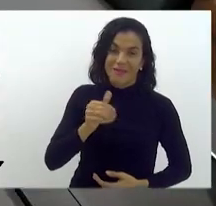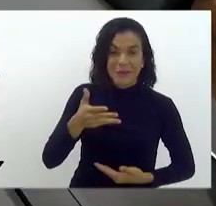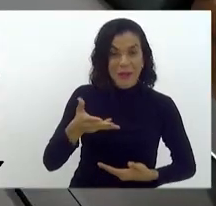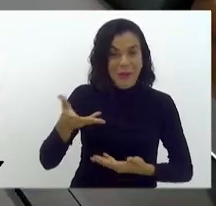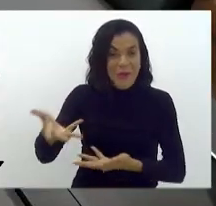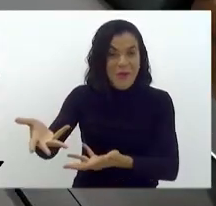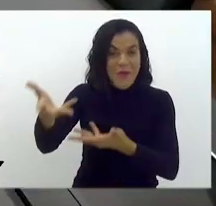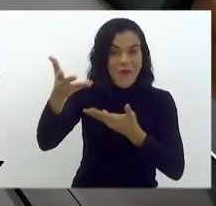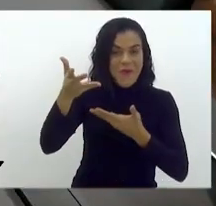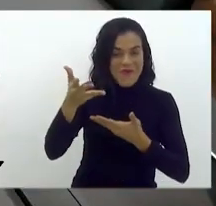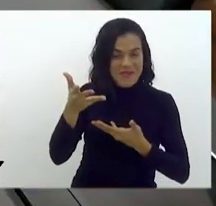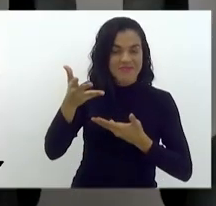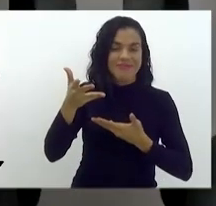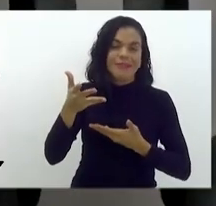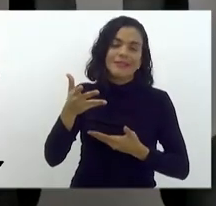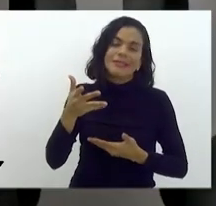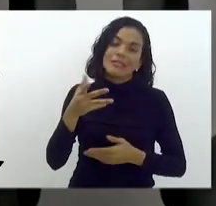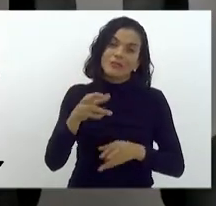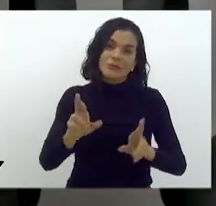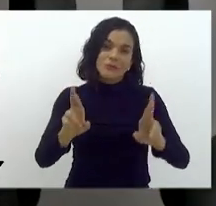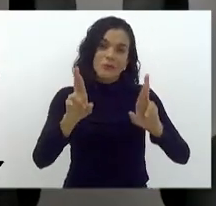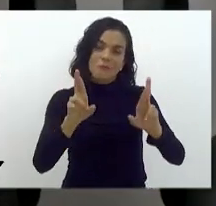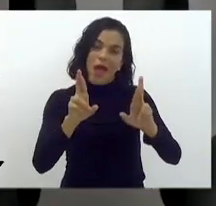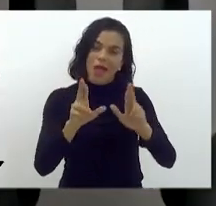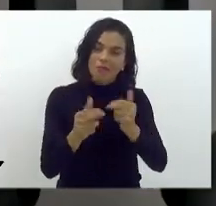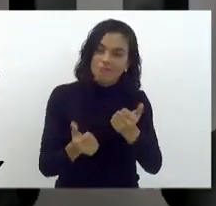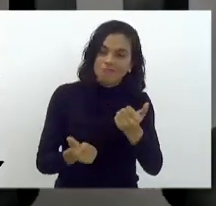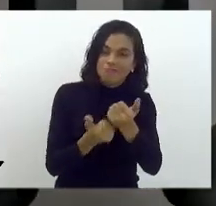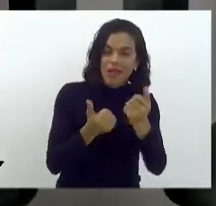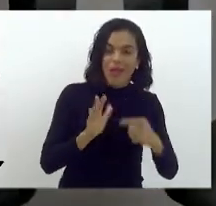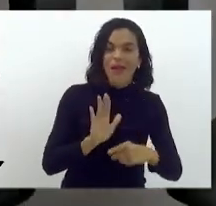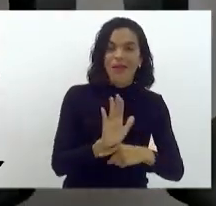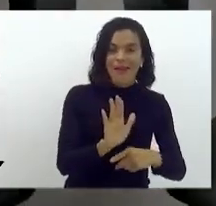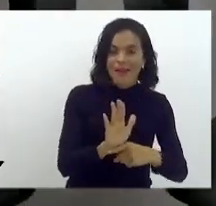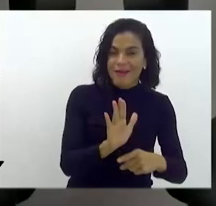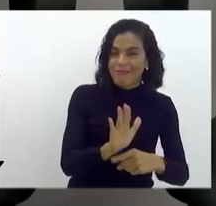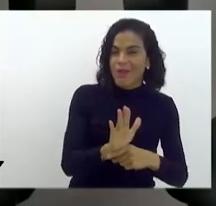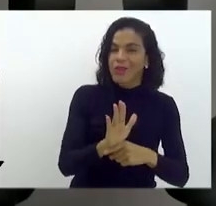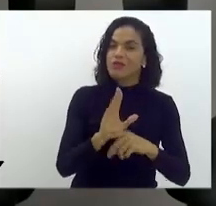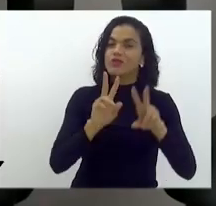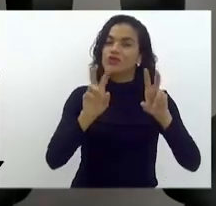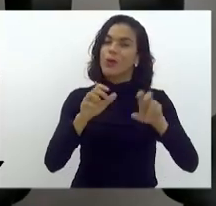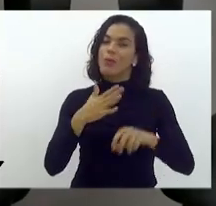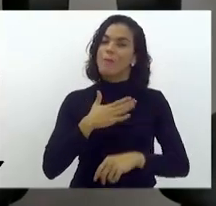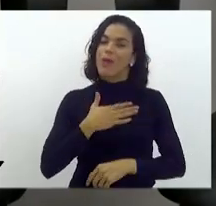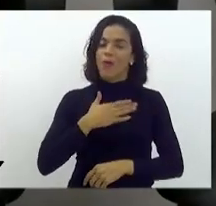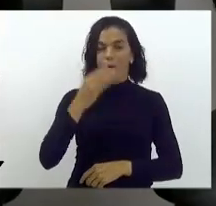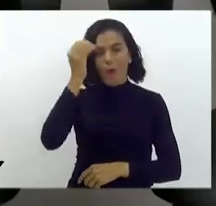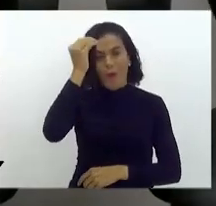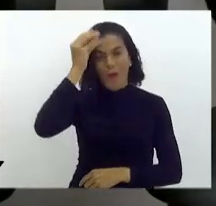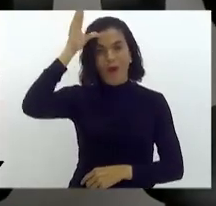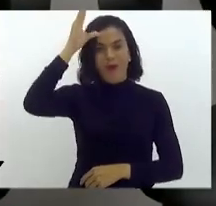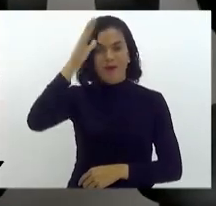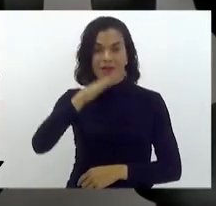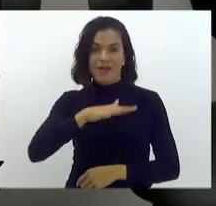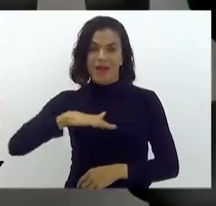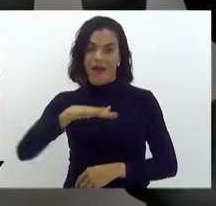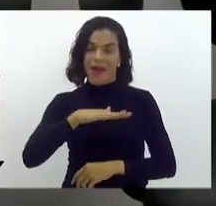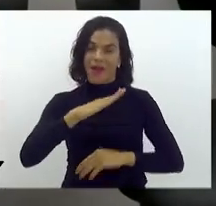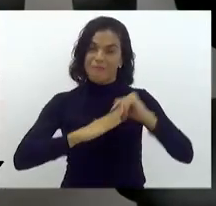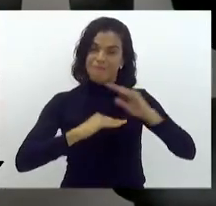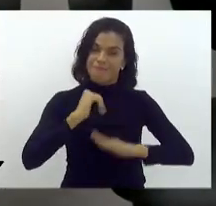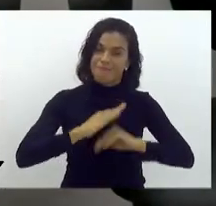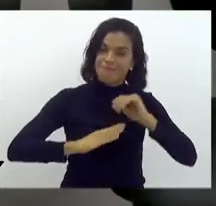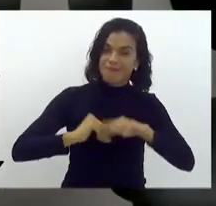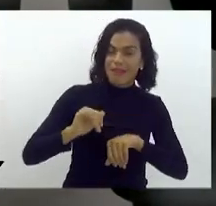esperamos de alguma forma poder contribuir né com o nosso conhecimento na área técnica e